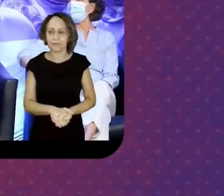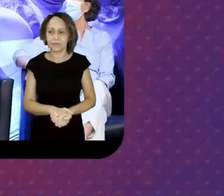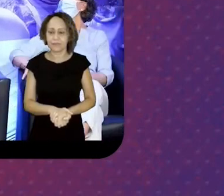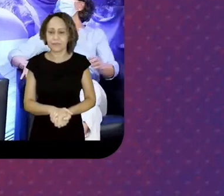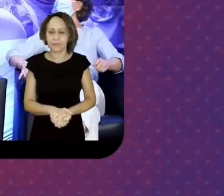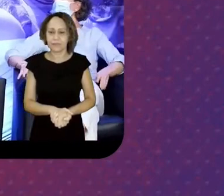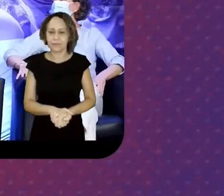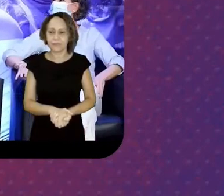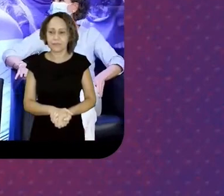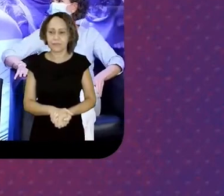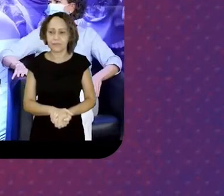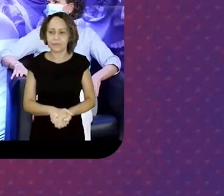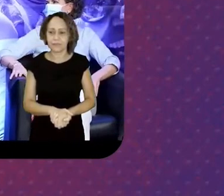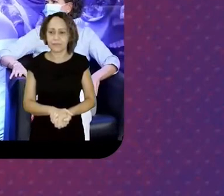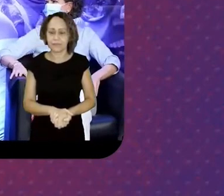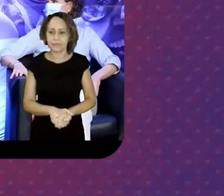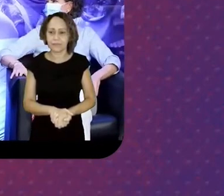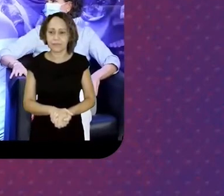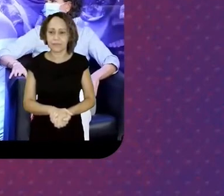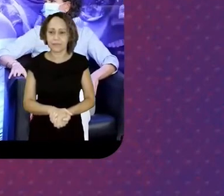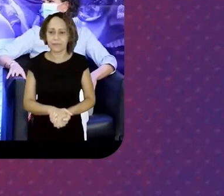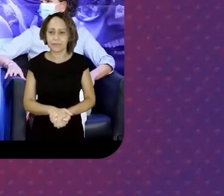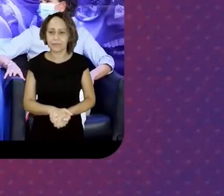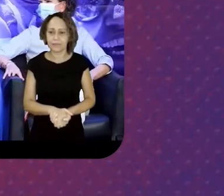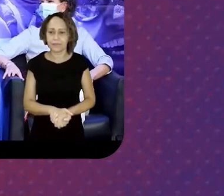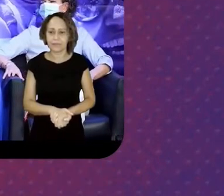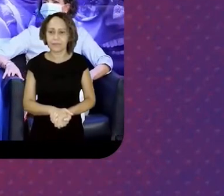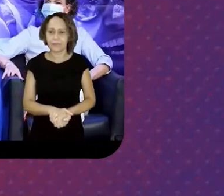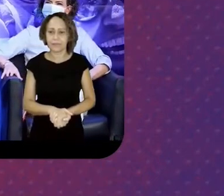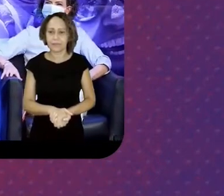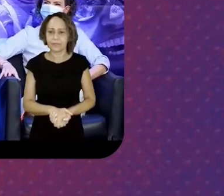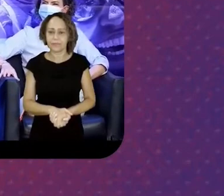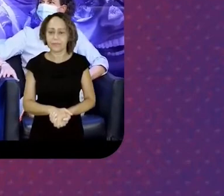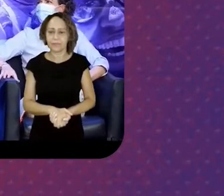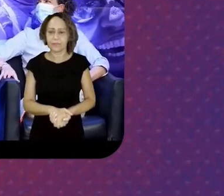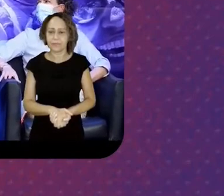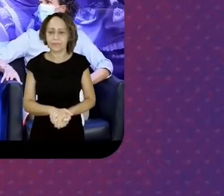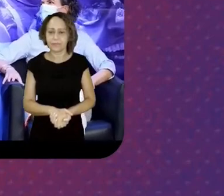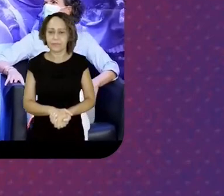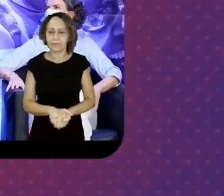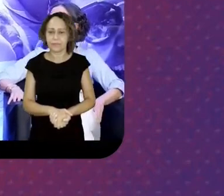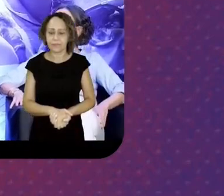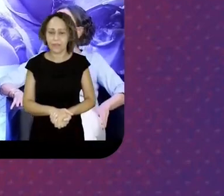Obrigada, Luísa. Luísa está super nervosa. Pode entregar, entregou.